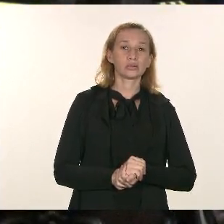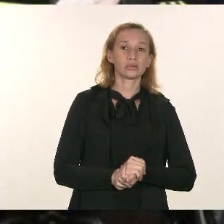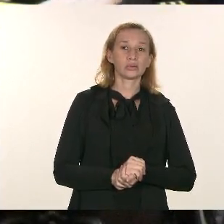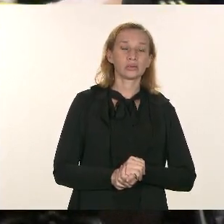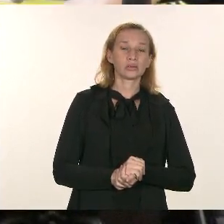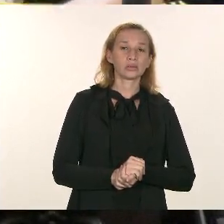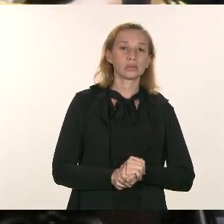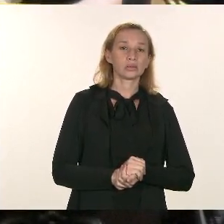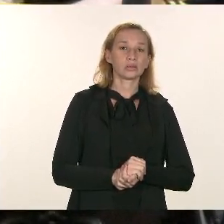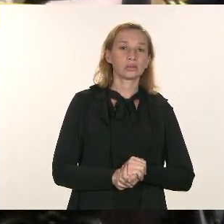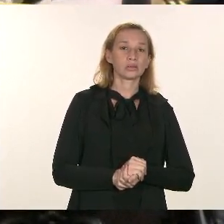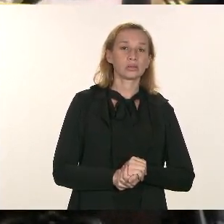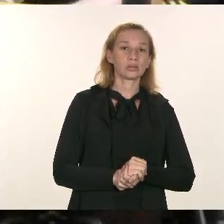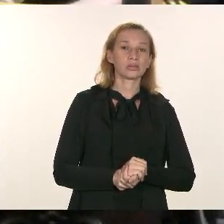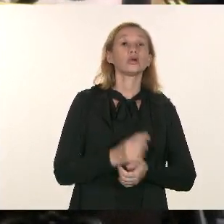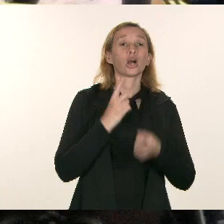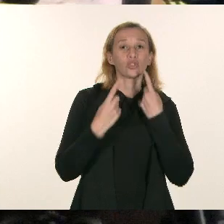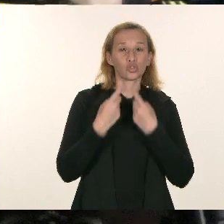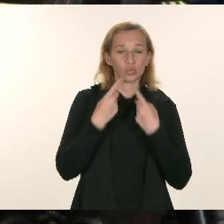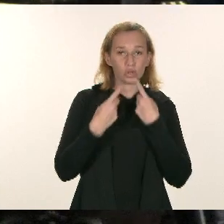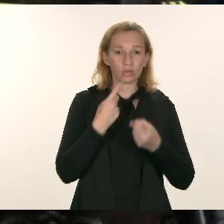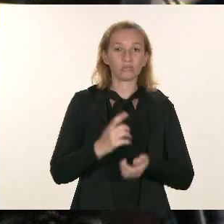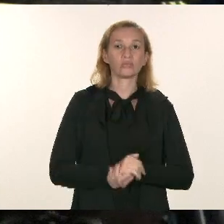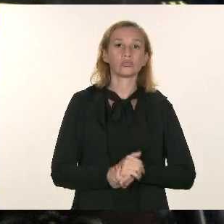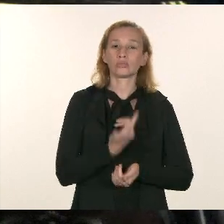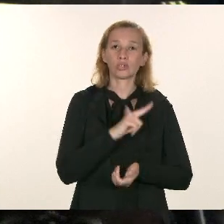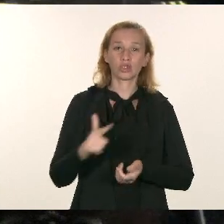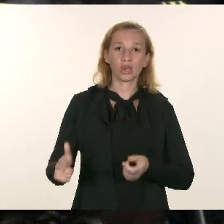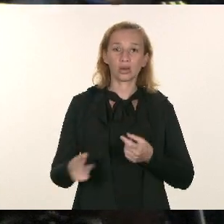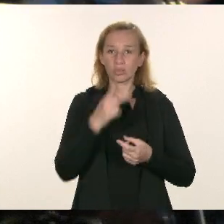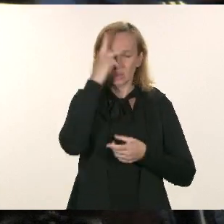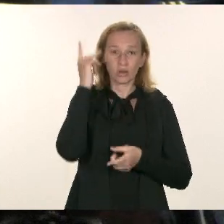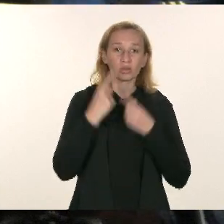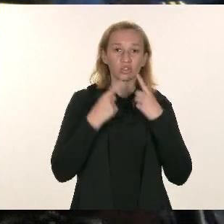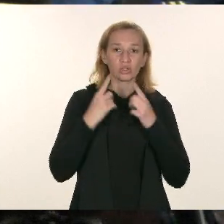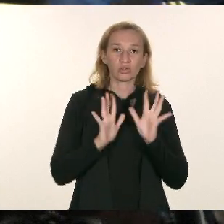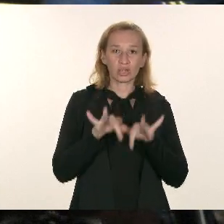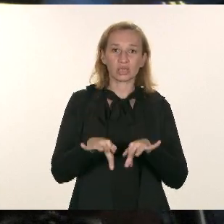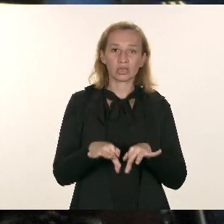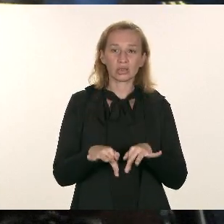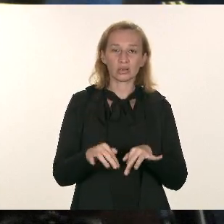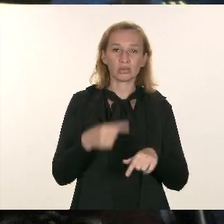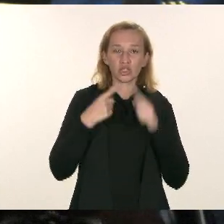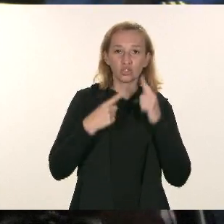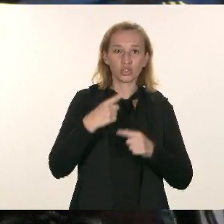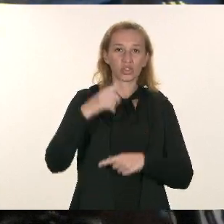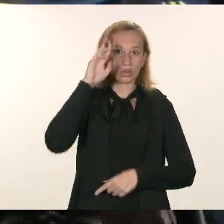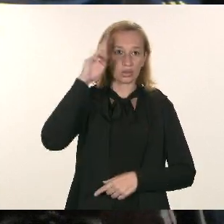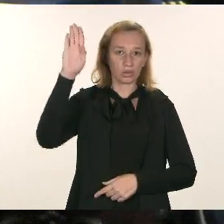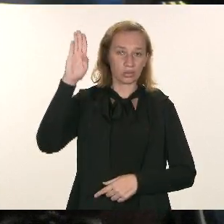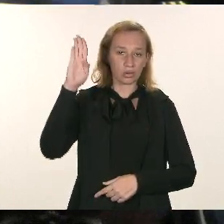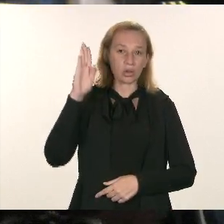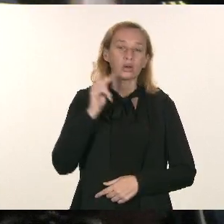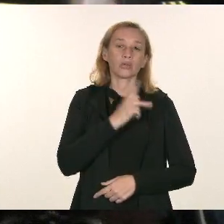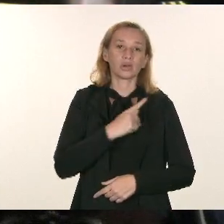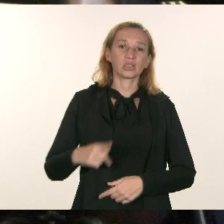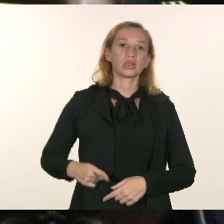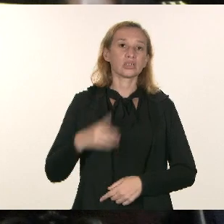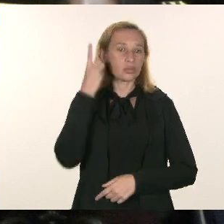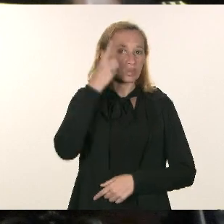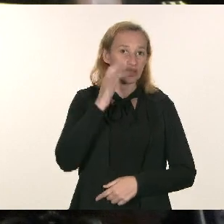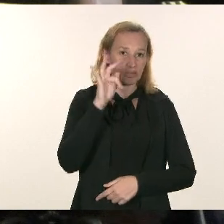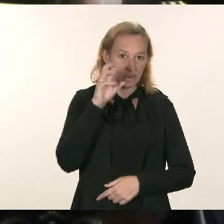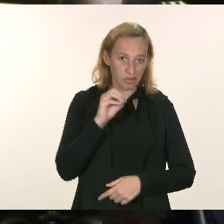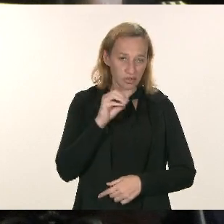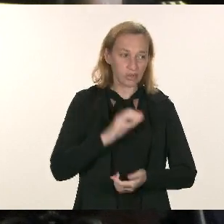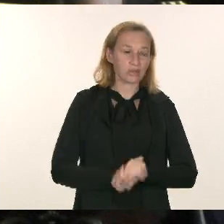Os pareceres emitidos em discussão. Não havendo que queira discutir, encerra da Para discussão. discutir, presidente. Para discutir. Deputado Flávio Serafini, para discutir.